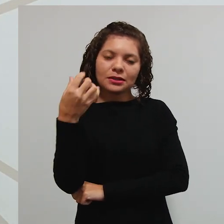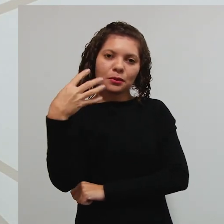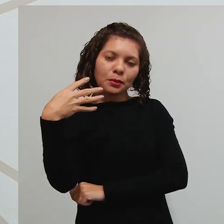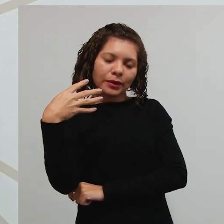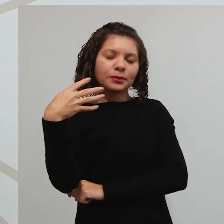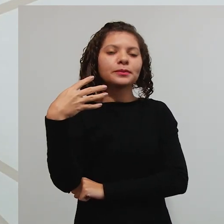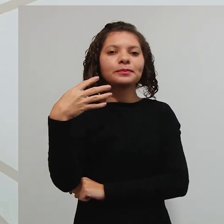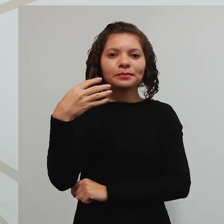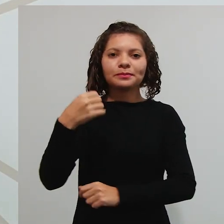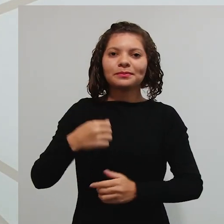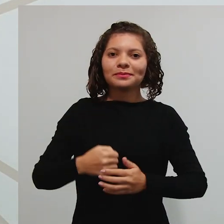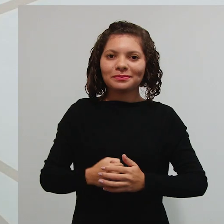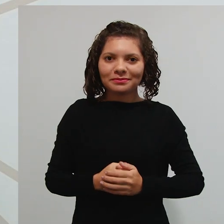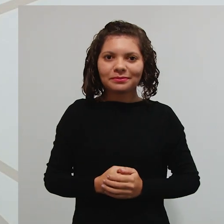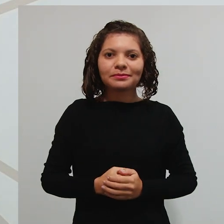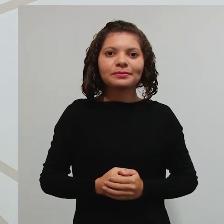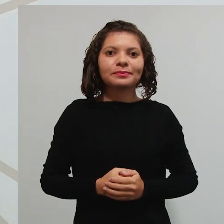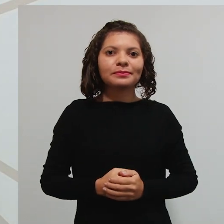sem salto.